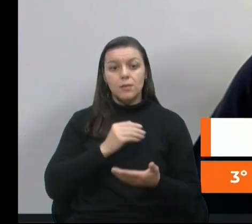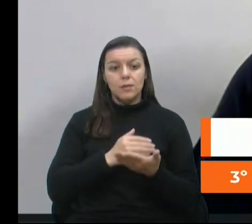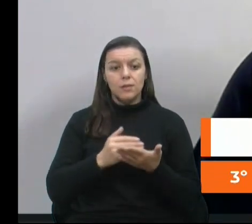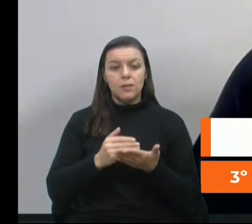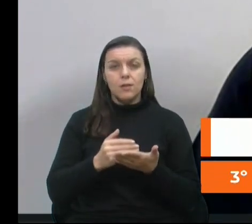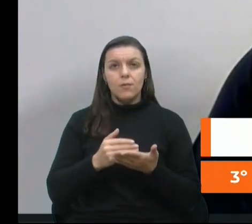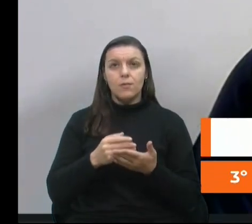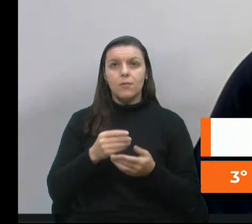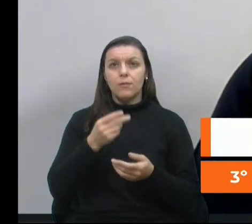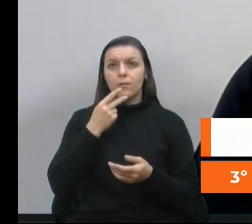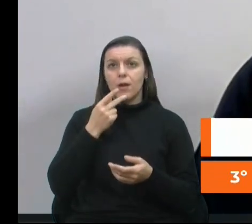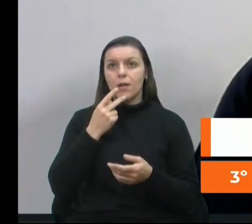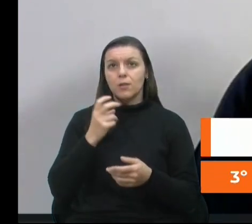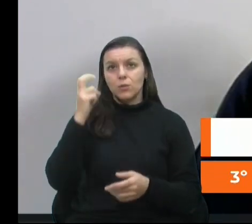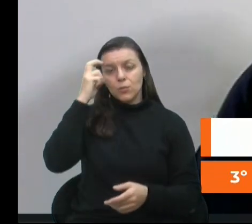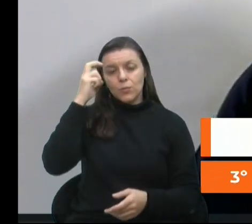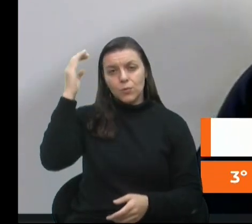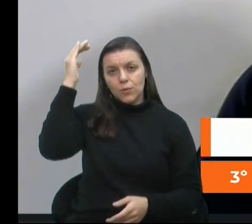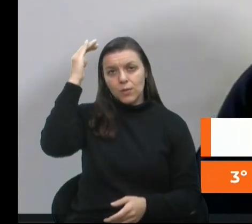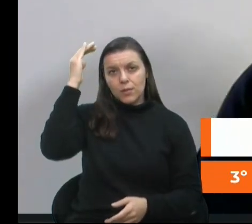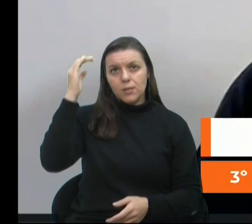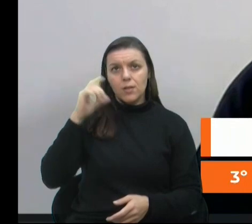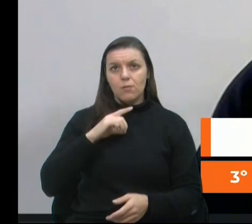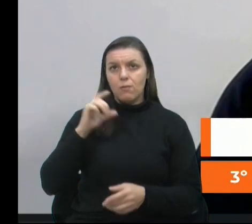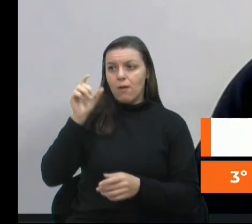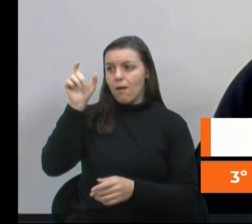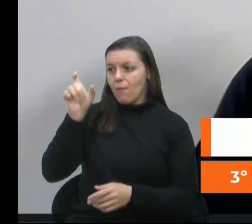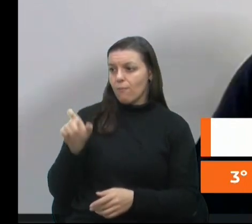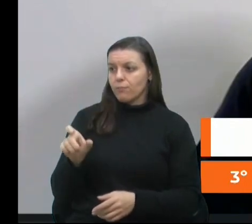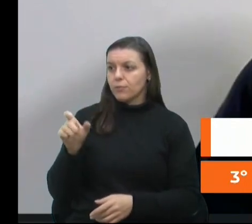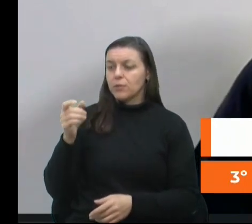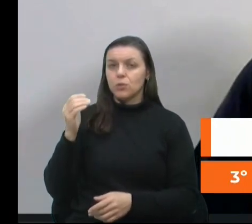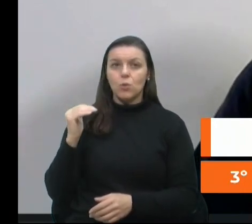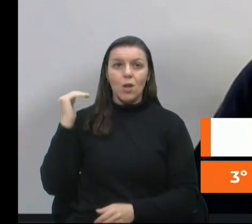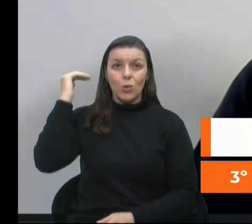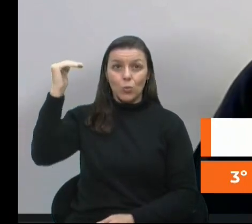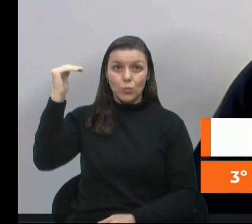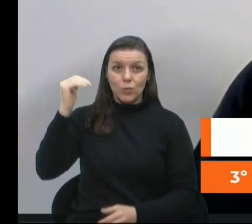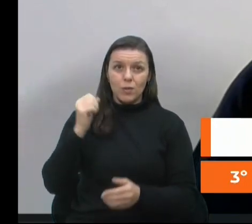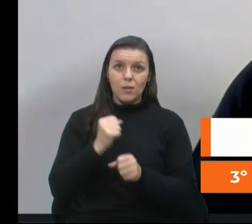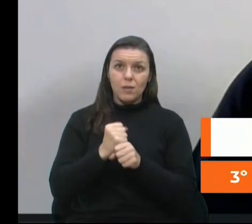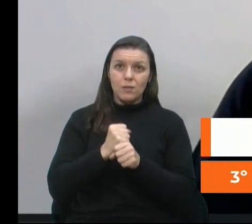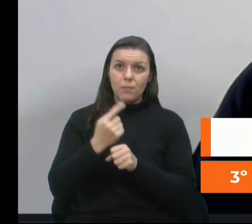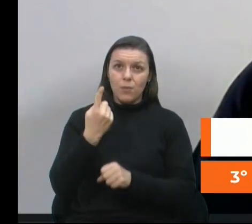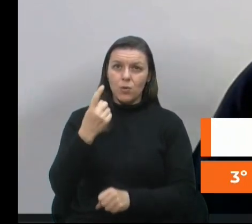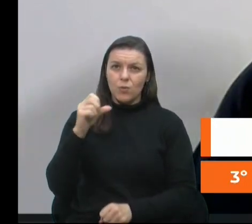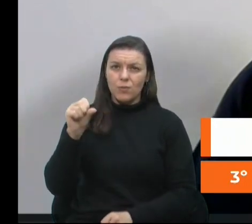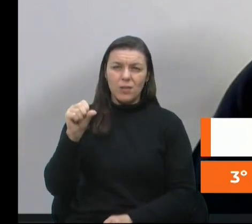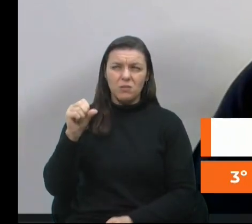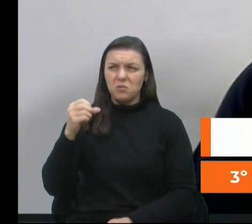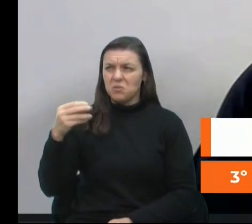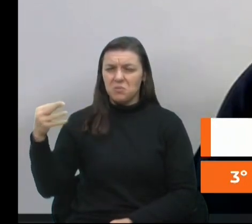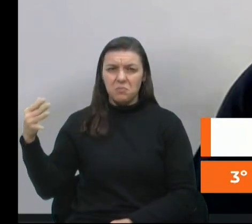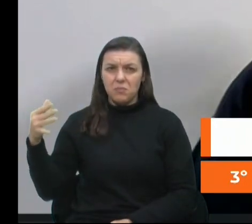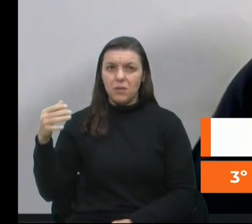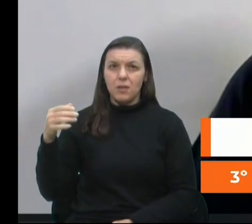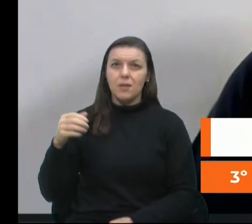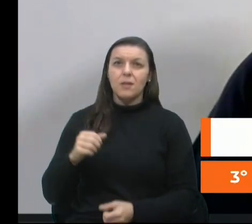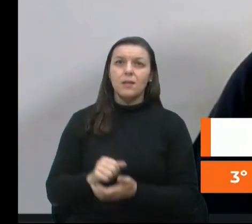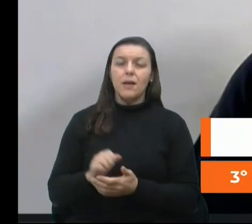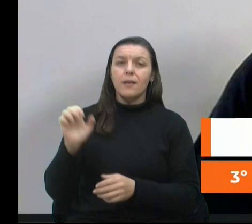inicialmente tratava a superdotação basicamente em indivíduos adultos, lá no ano de 1900 e lá vai fumaça, na